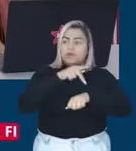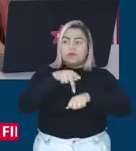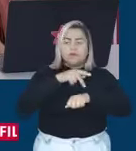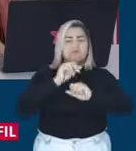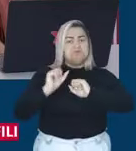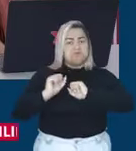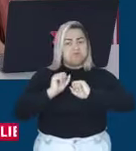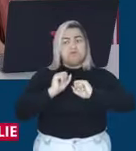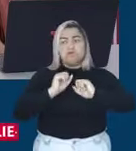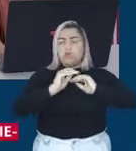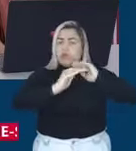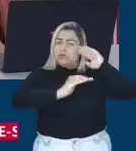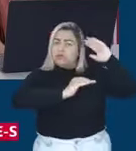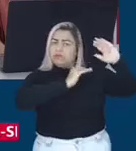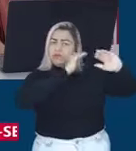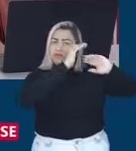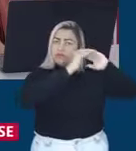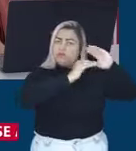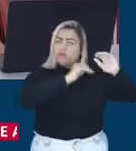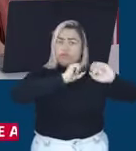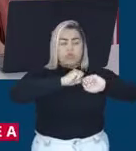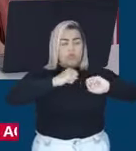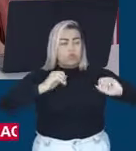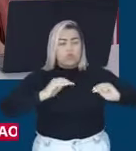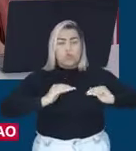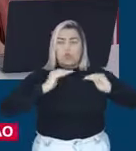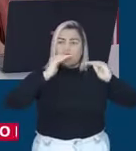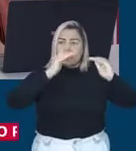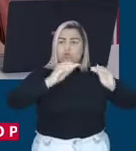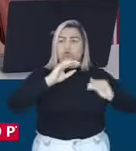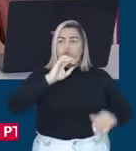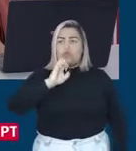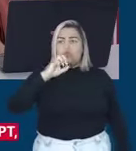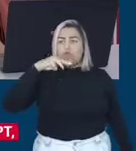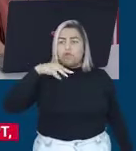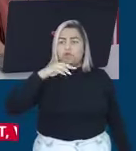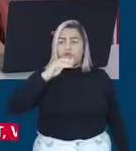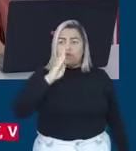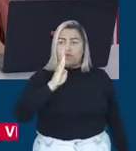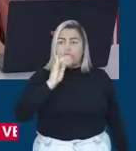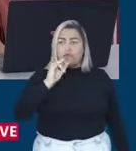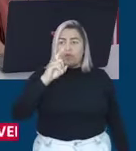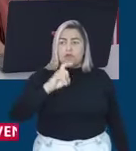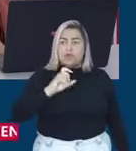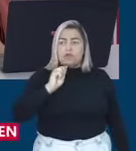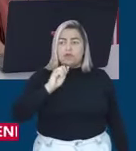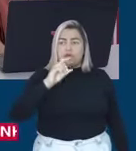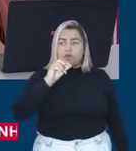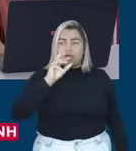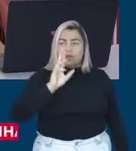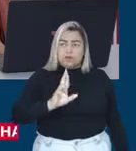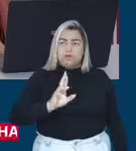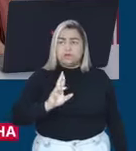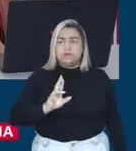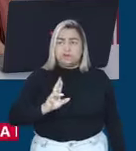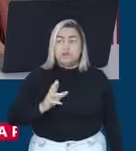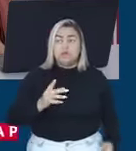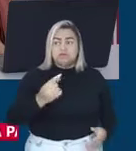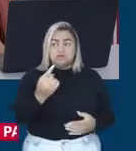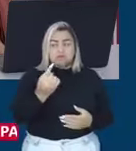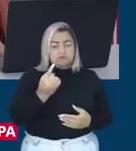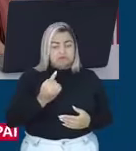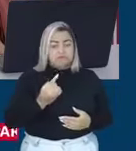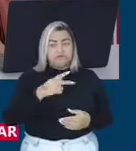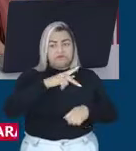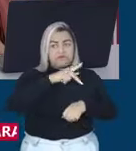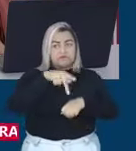será um país gigante, né? Eu me lembro de um embaixador que veio aqui ontem e terei outro que eu vou receber daqui a um pouco. Ele disse que o país é